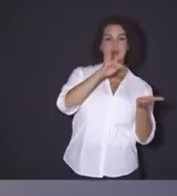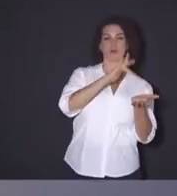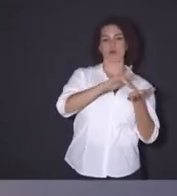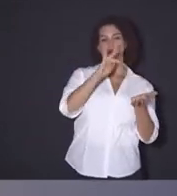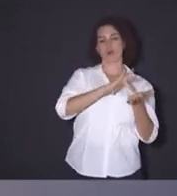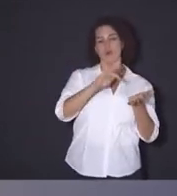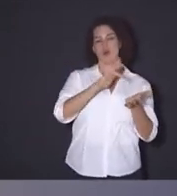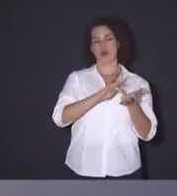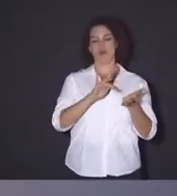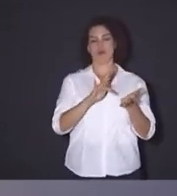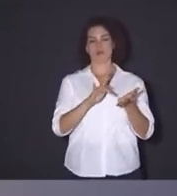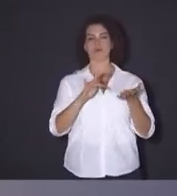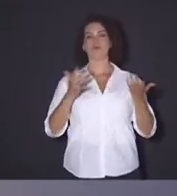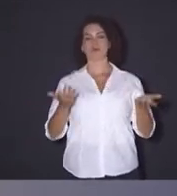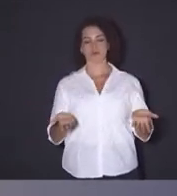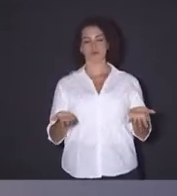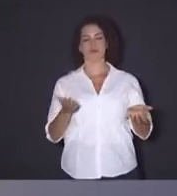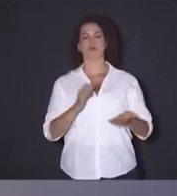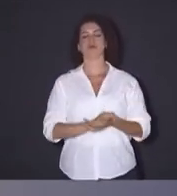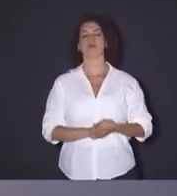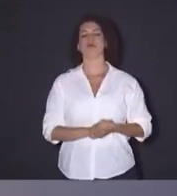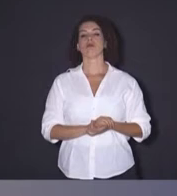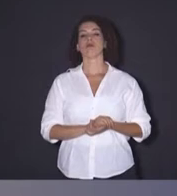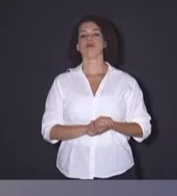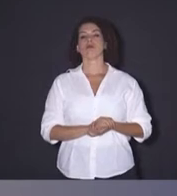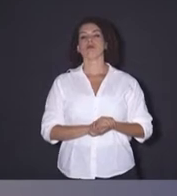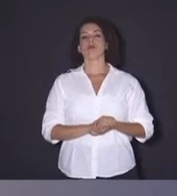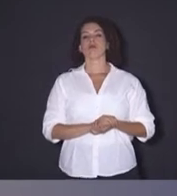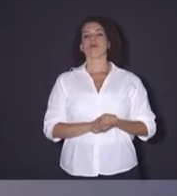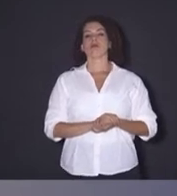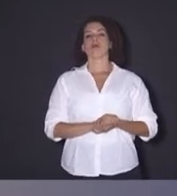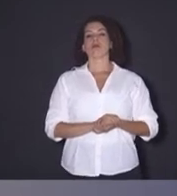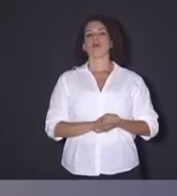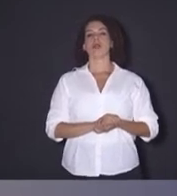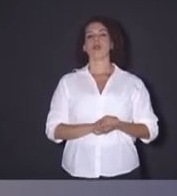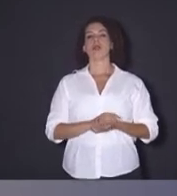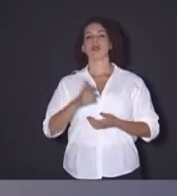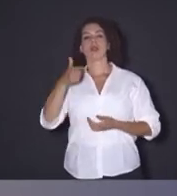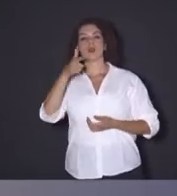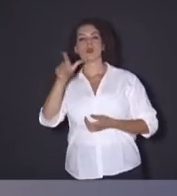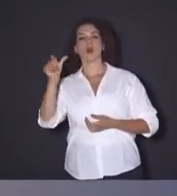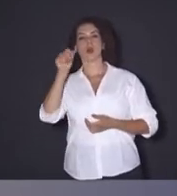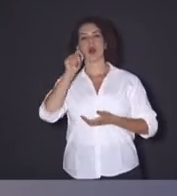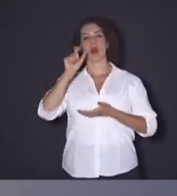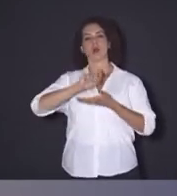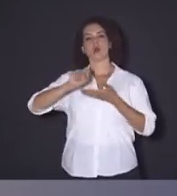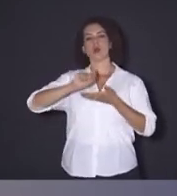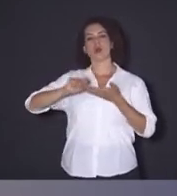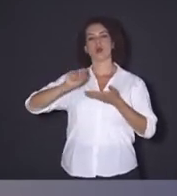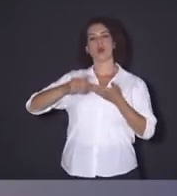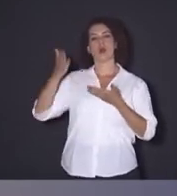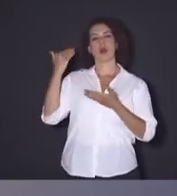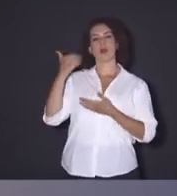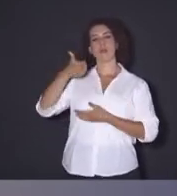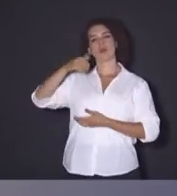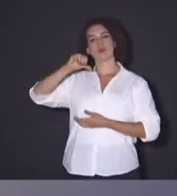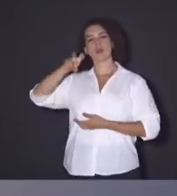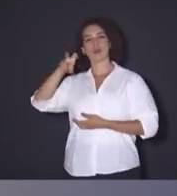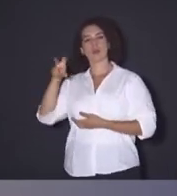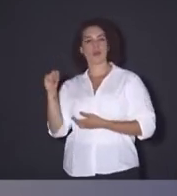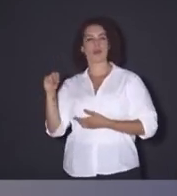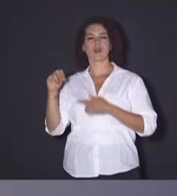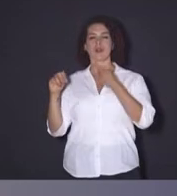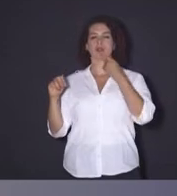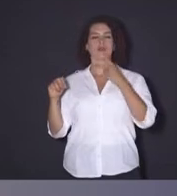certamente integrados. Mas o que nos falava a Hannah Arendt na década de 50 me parece absolutamente